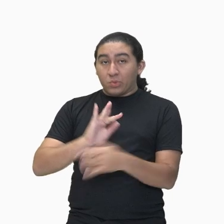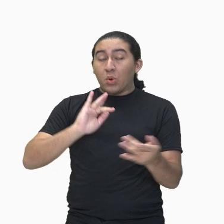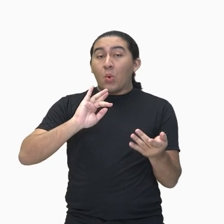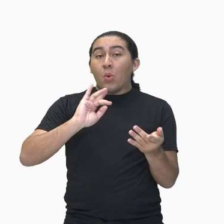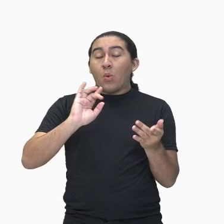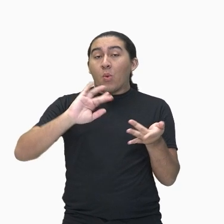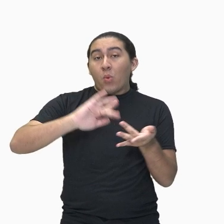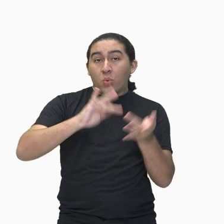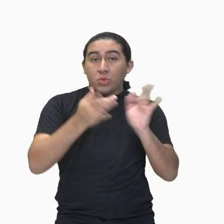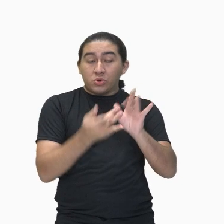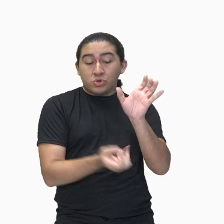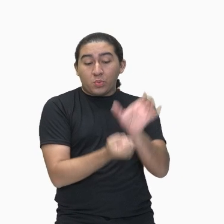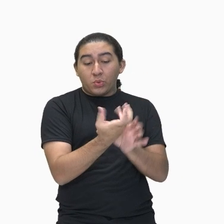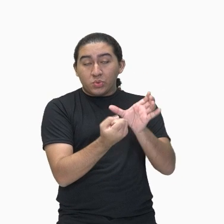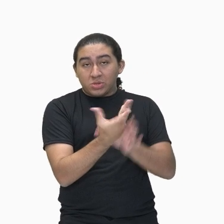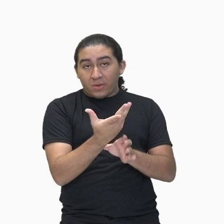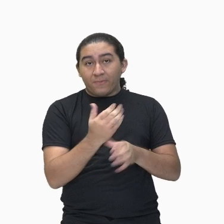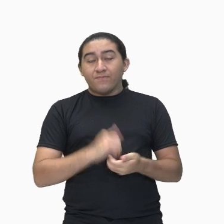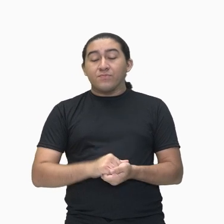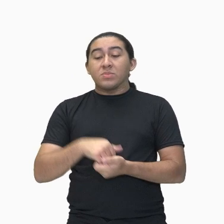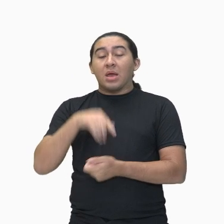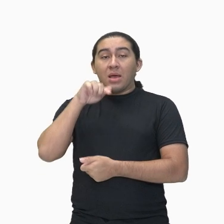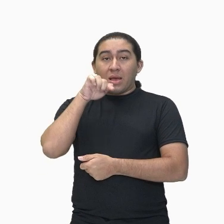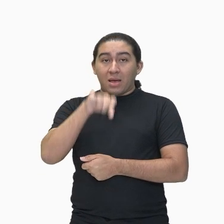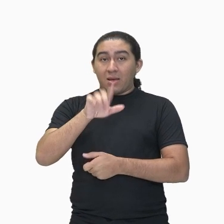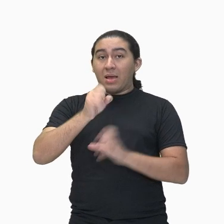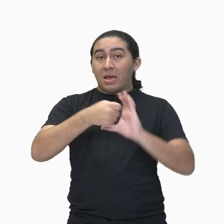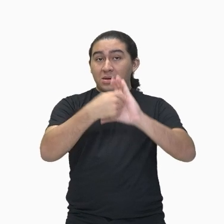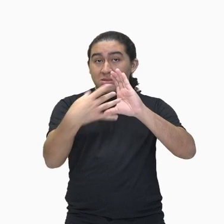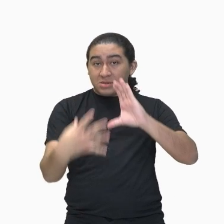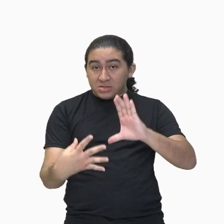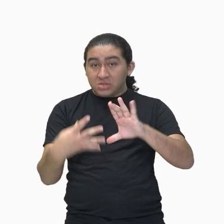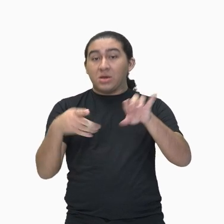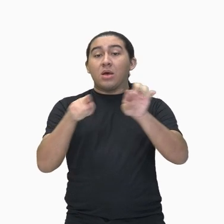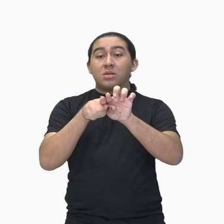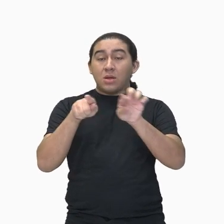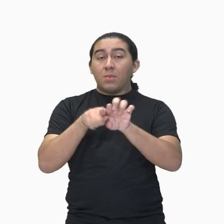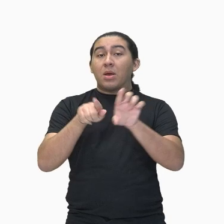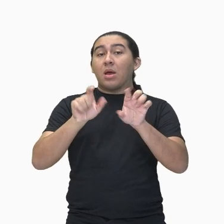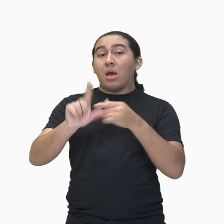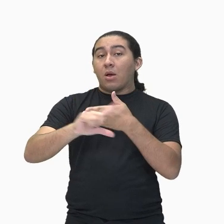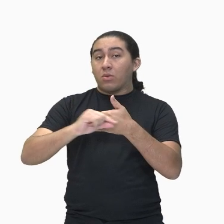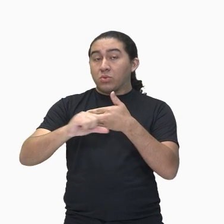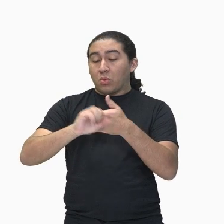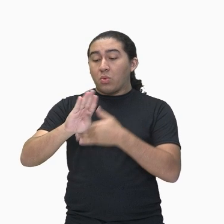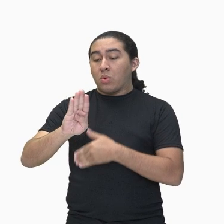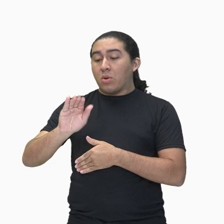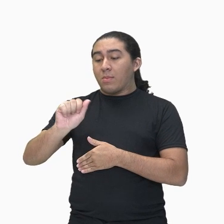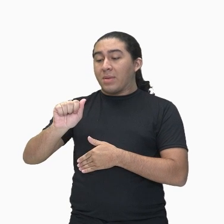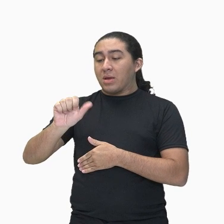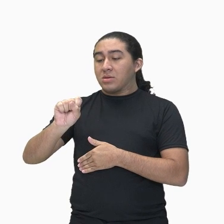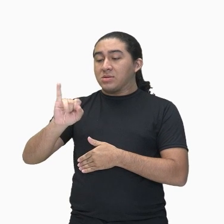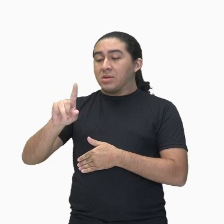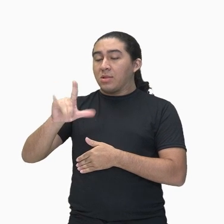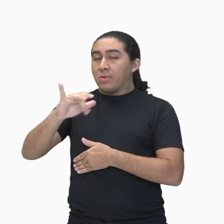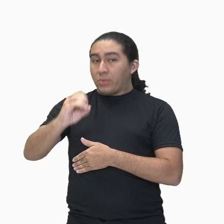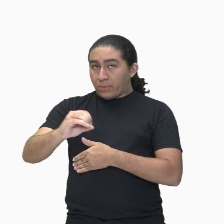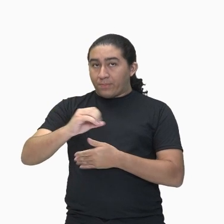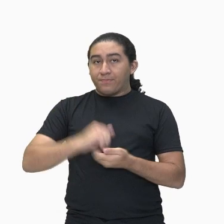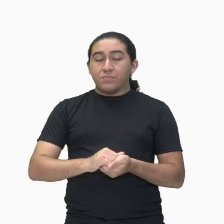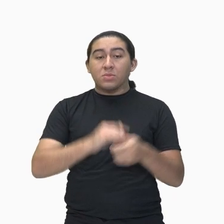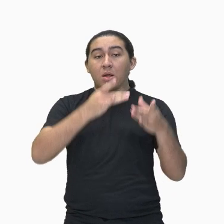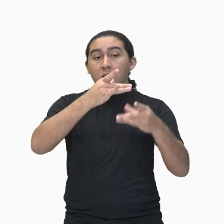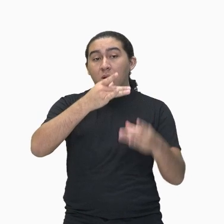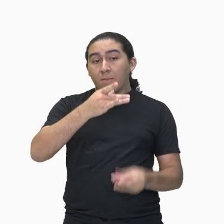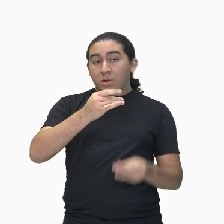produção, arcadismo no Brasil, características e arcadismo no Brasil, Basílio da Gama.